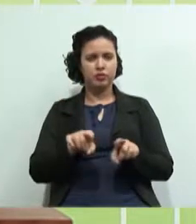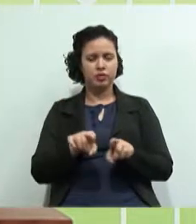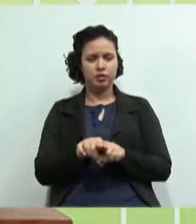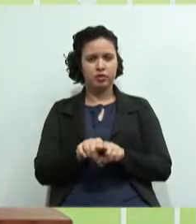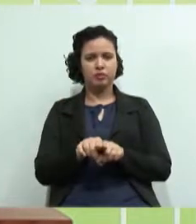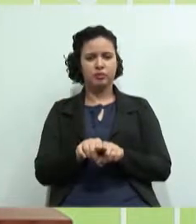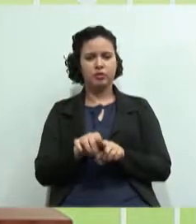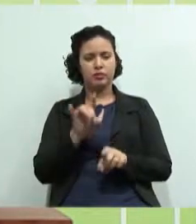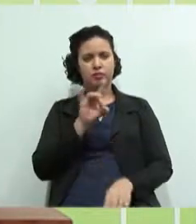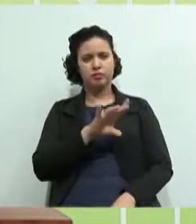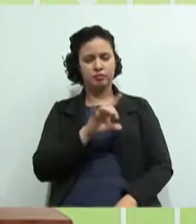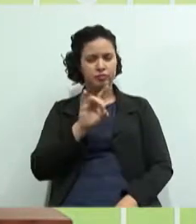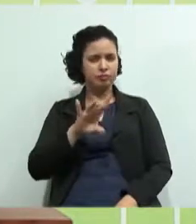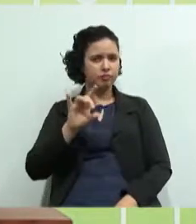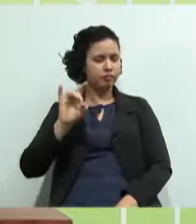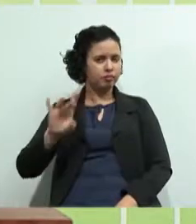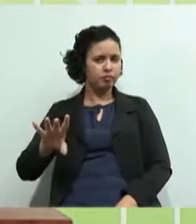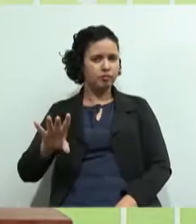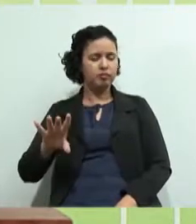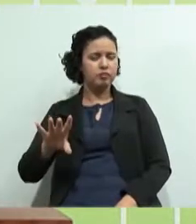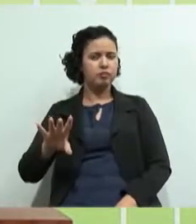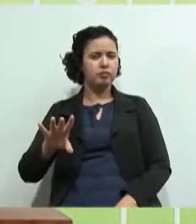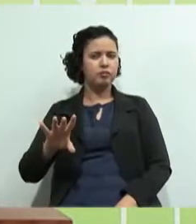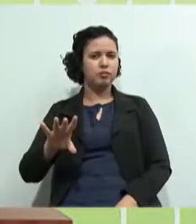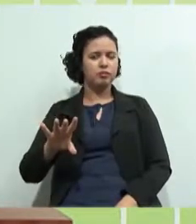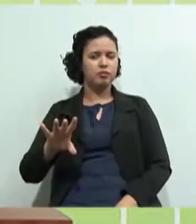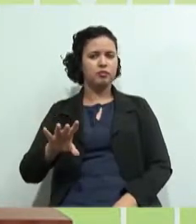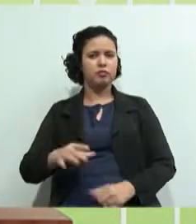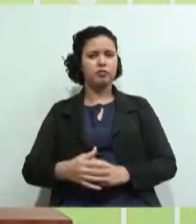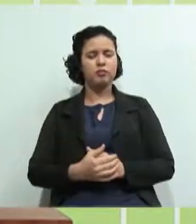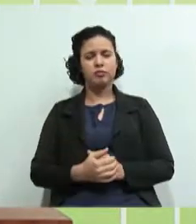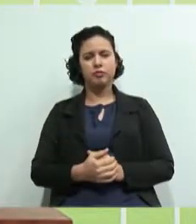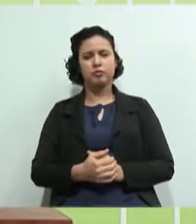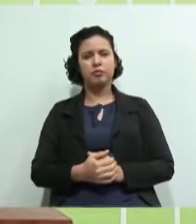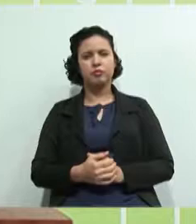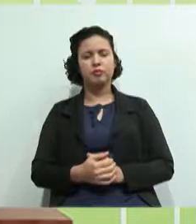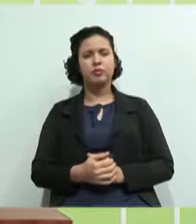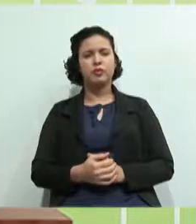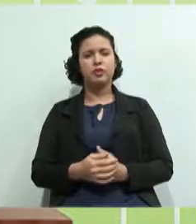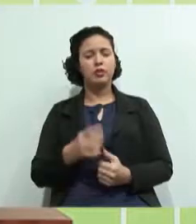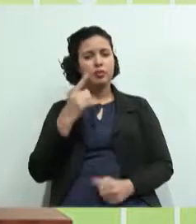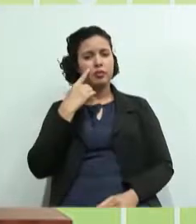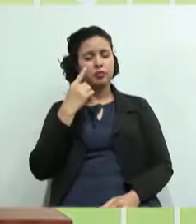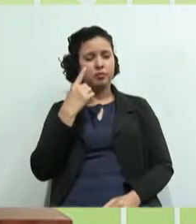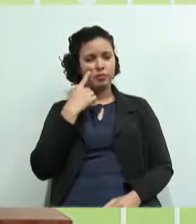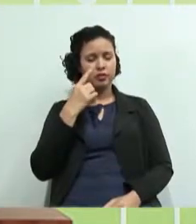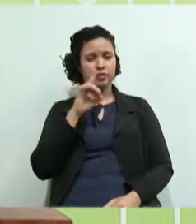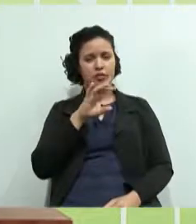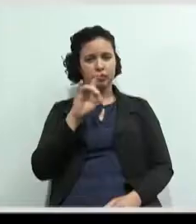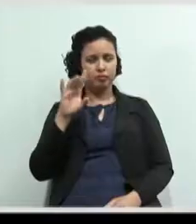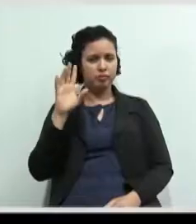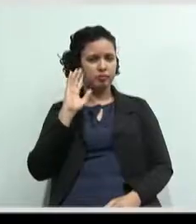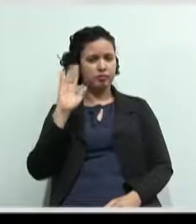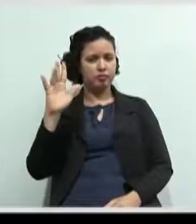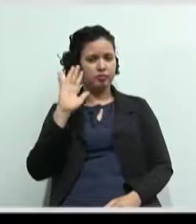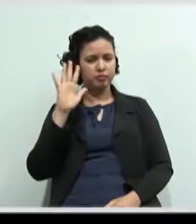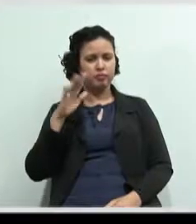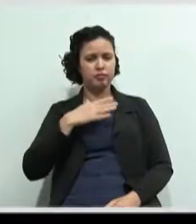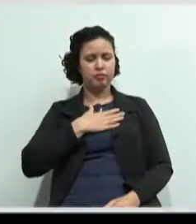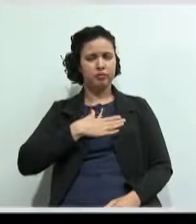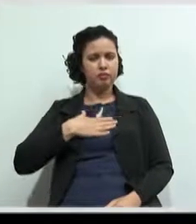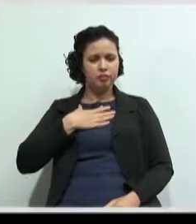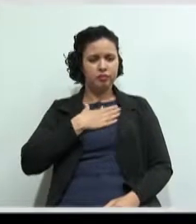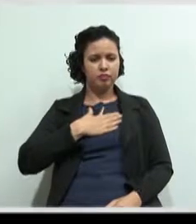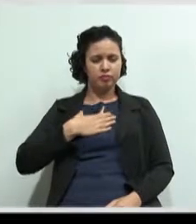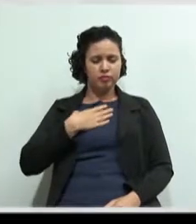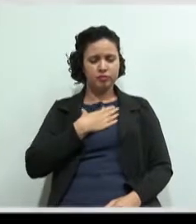em cada um, ela teve que agir de alguma forma diferente. Assim funciona. Vamos ver cada uma delas aqui, ó. Filosofia da satisfação. Coloca aí para